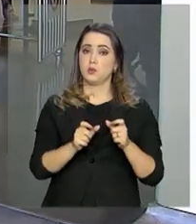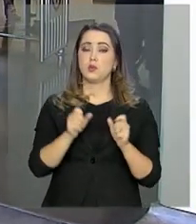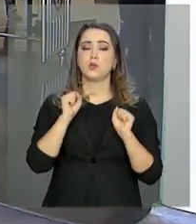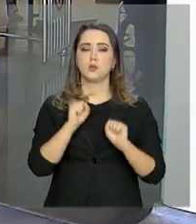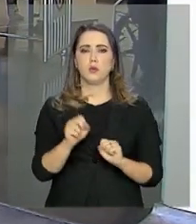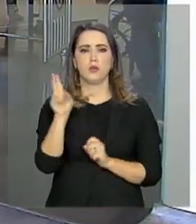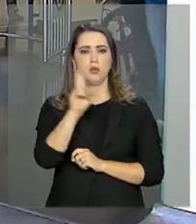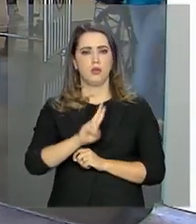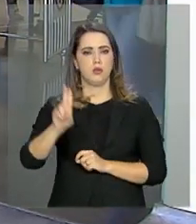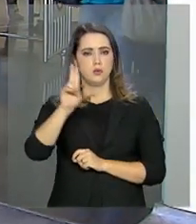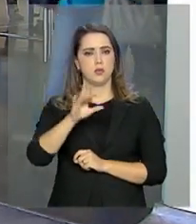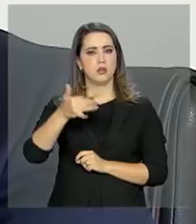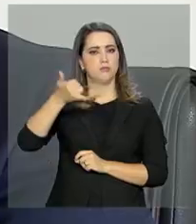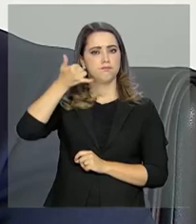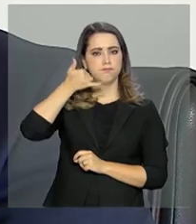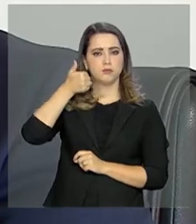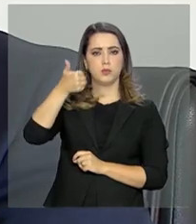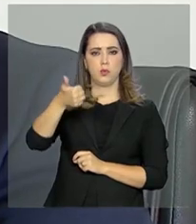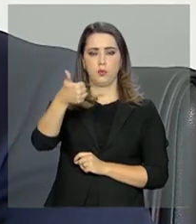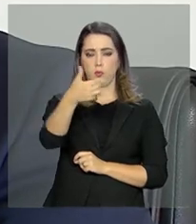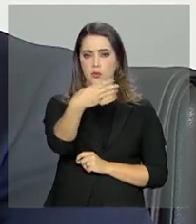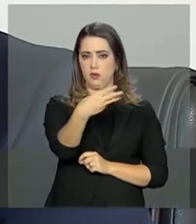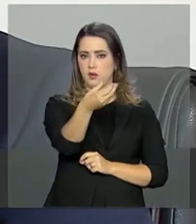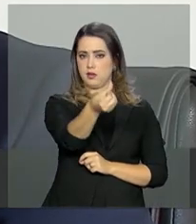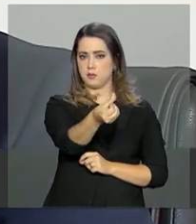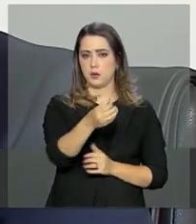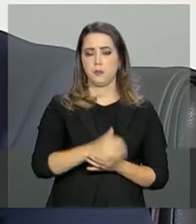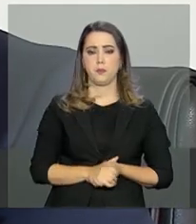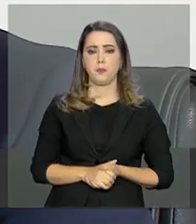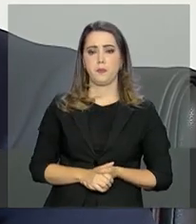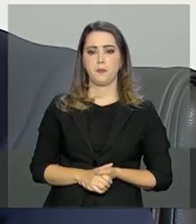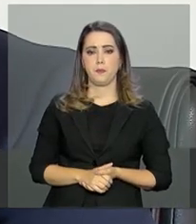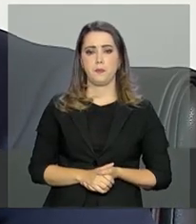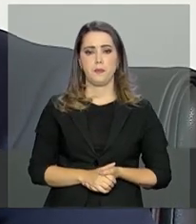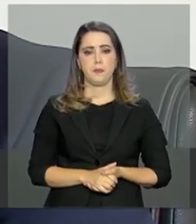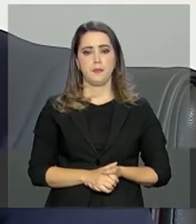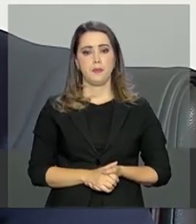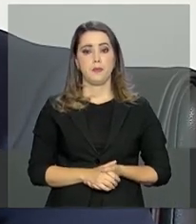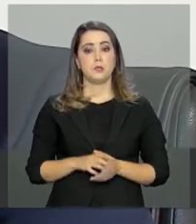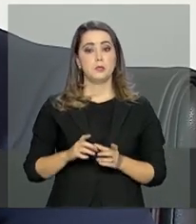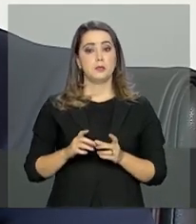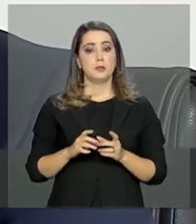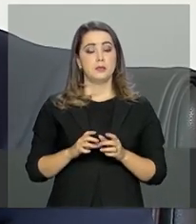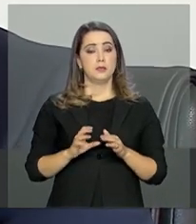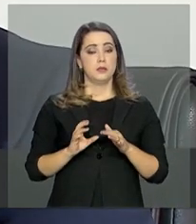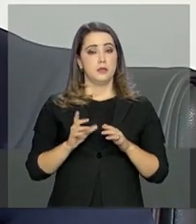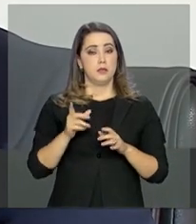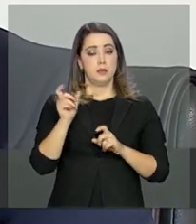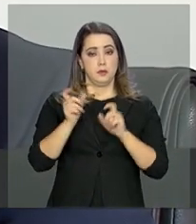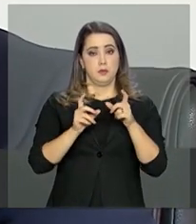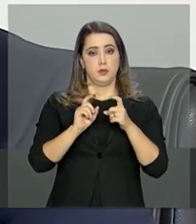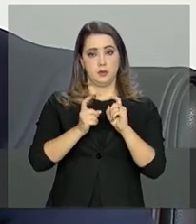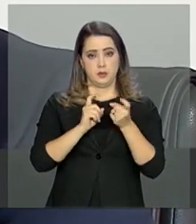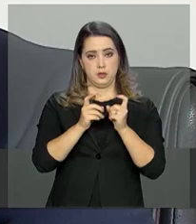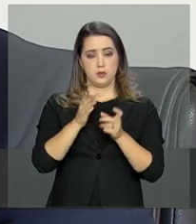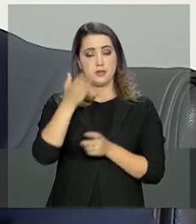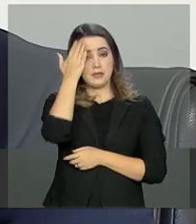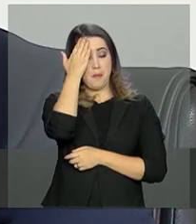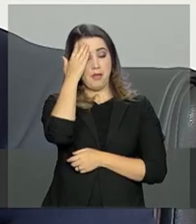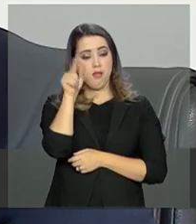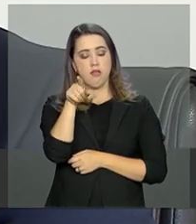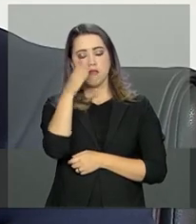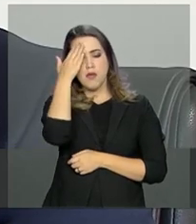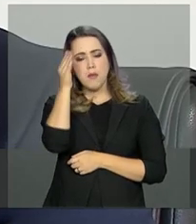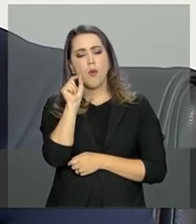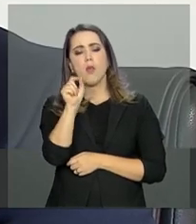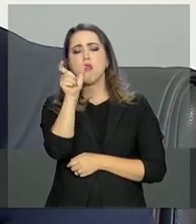disque saúde 136 os gestores a partir de então vão precisar ouvir o cidadão e levar em